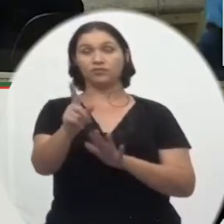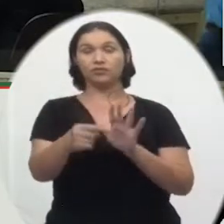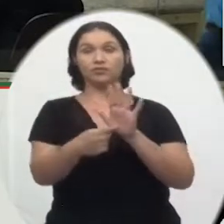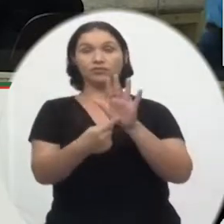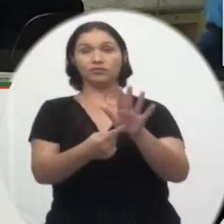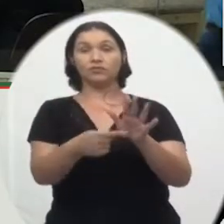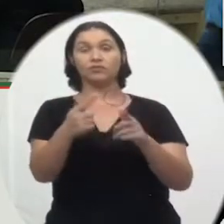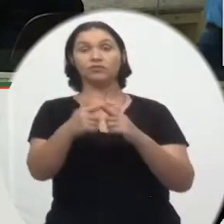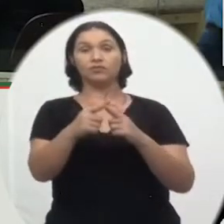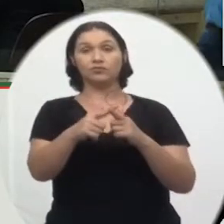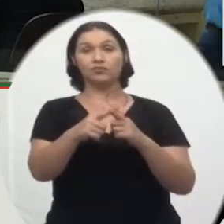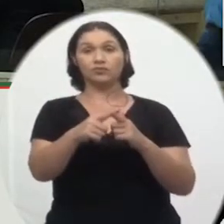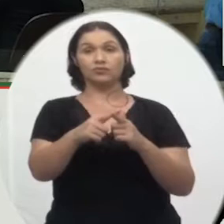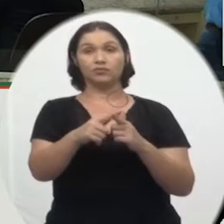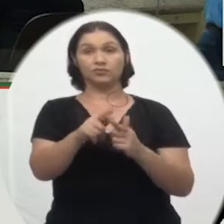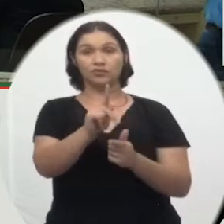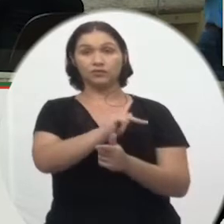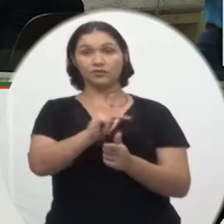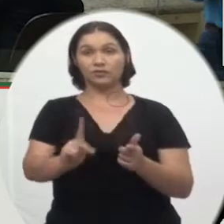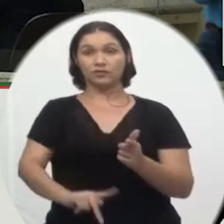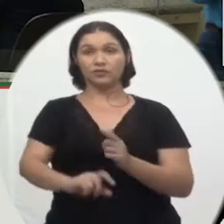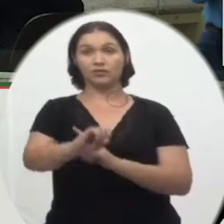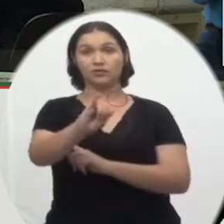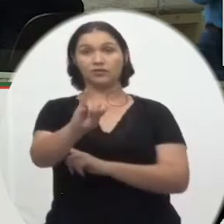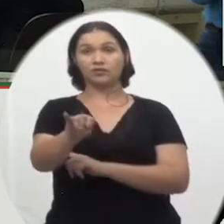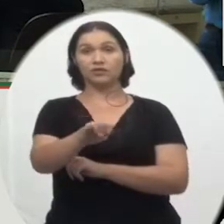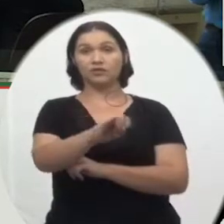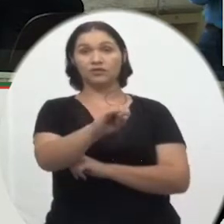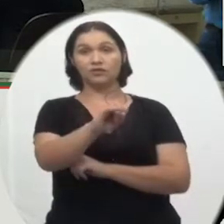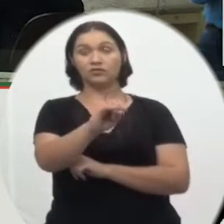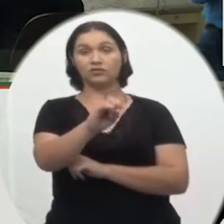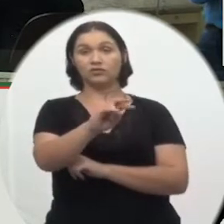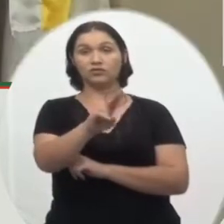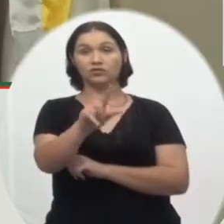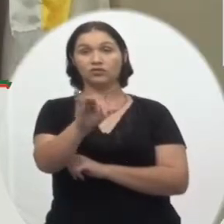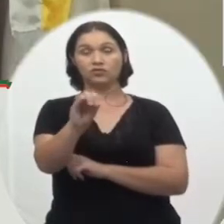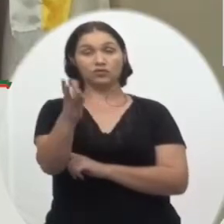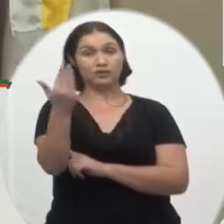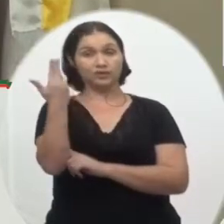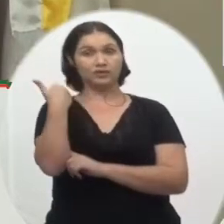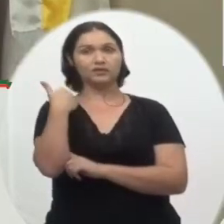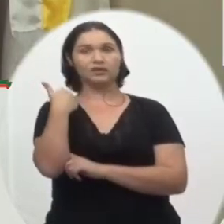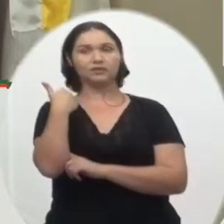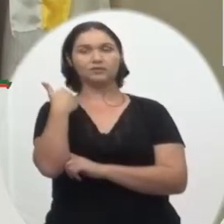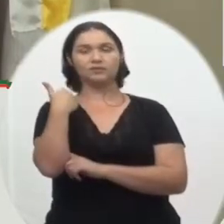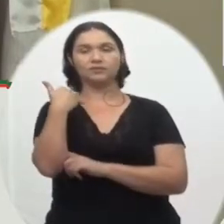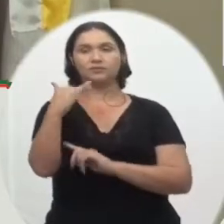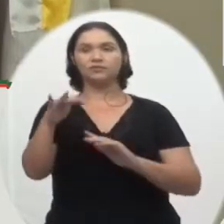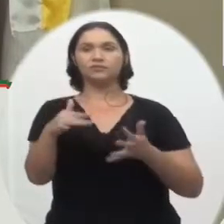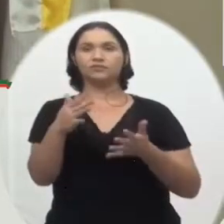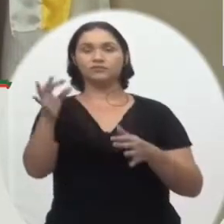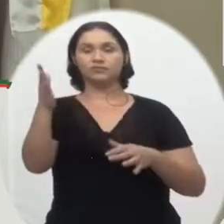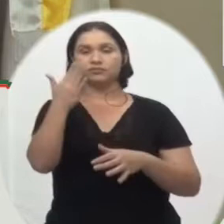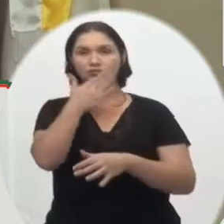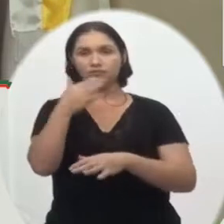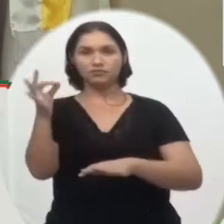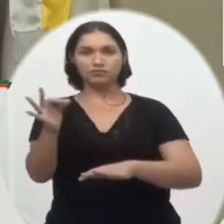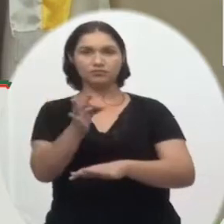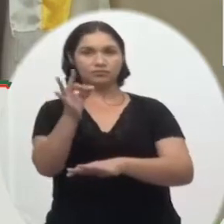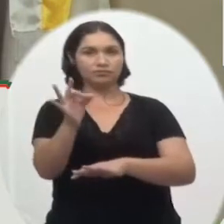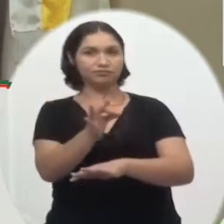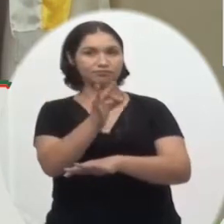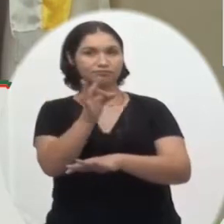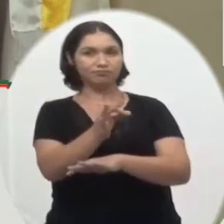e visitaram essas abelhas quase 3 mil crianças. É claro, se essas abelhas são inofensivas para 3 mil